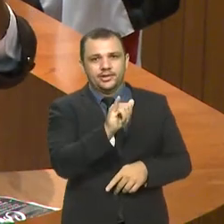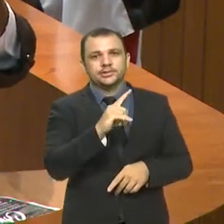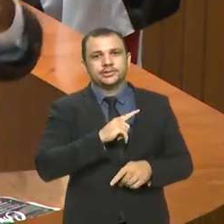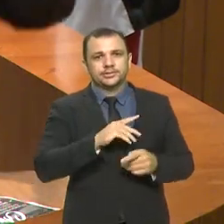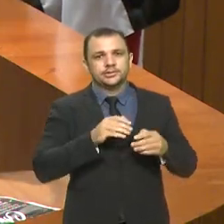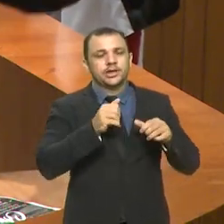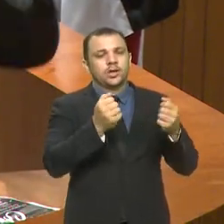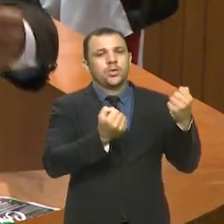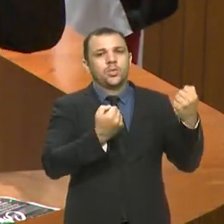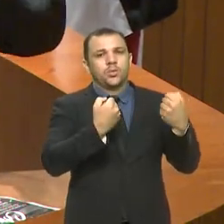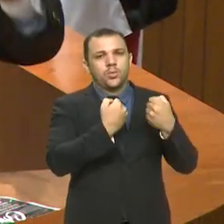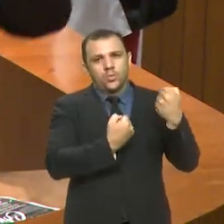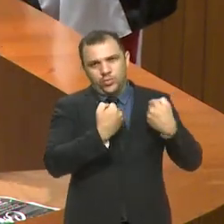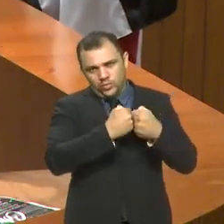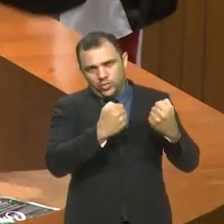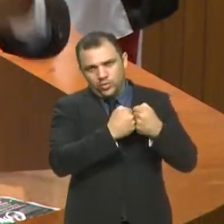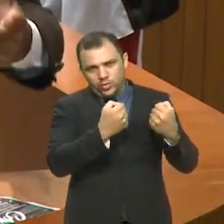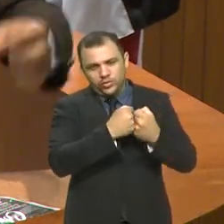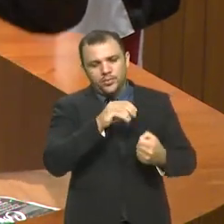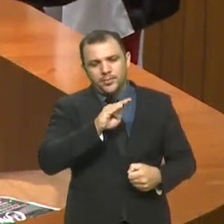mentiroso.